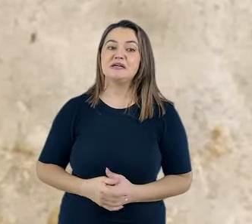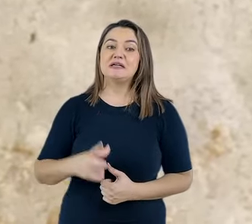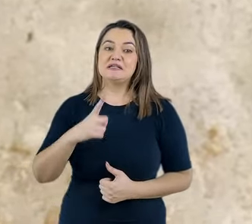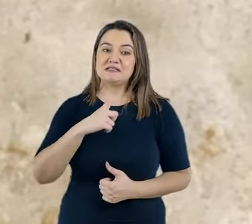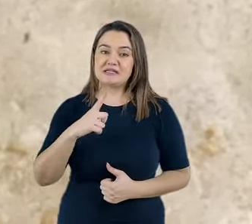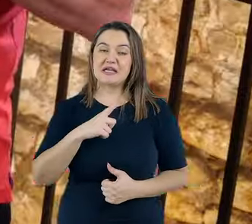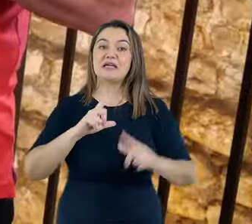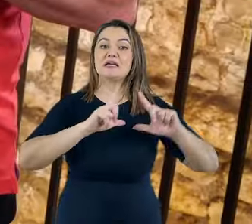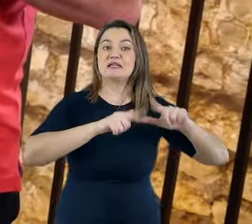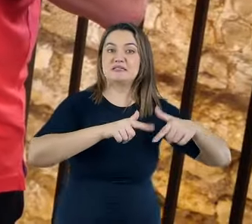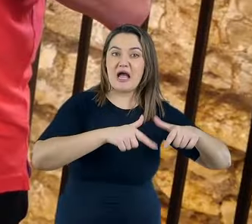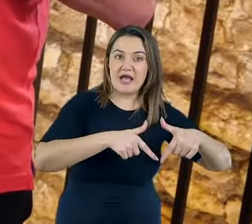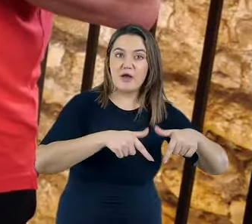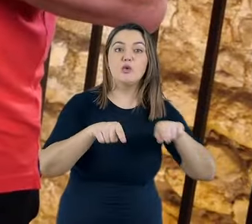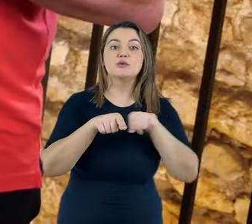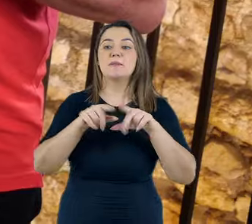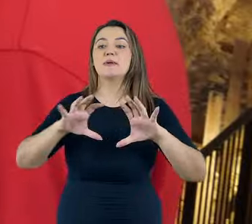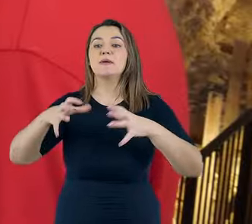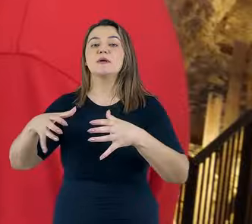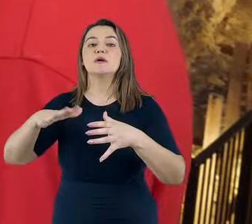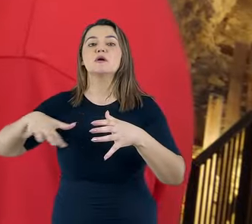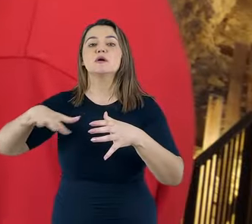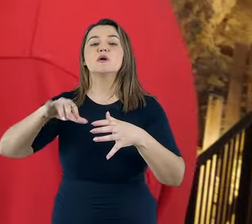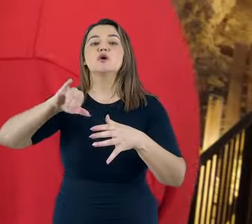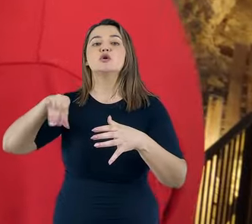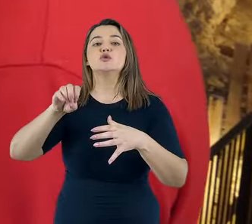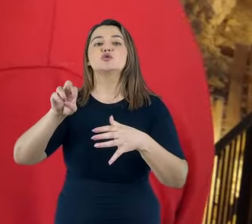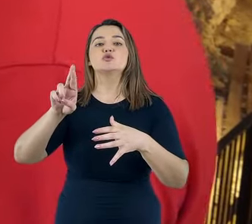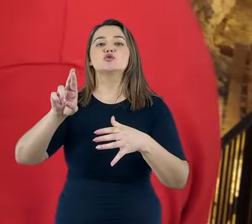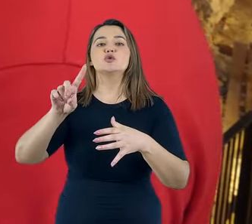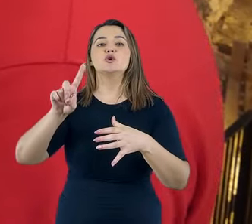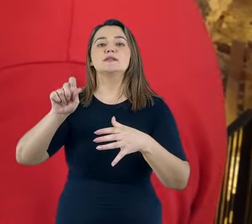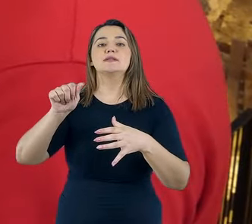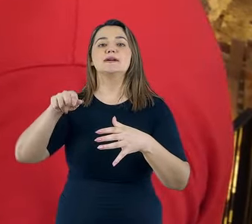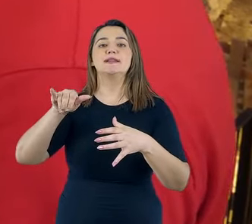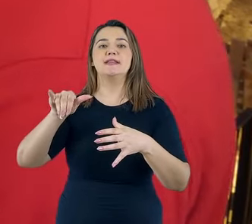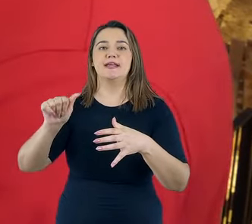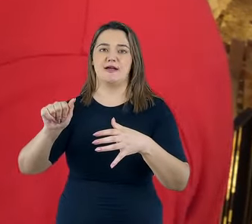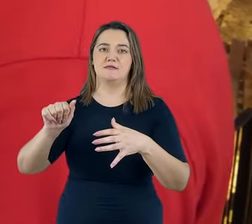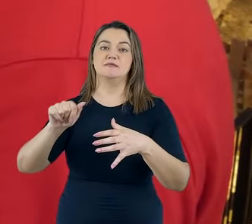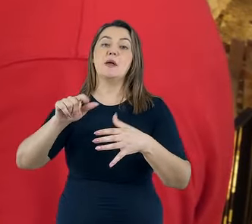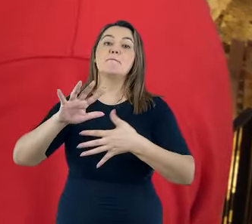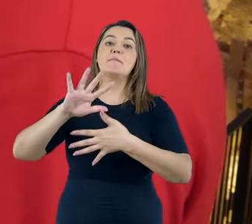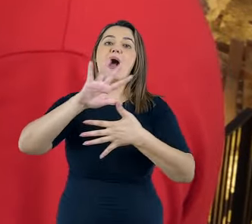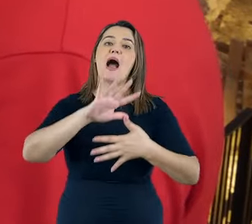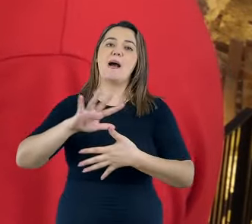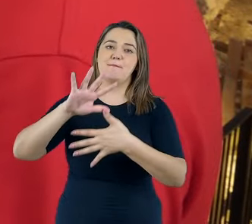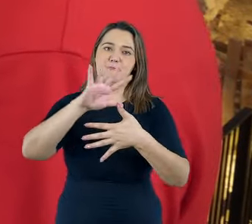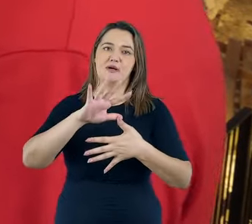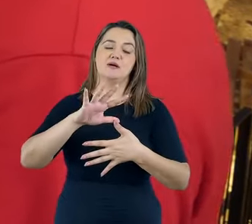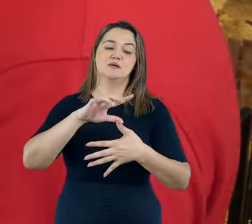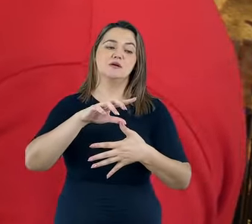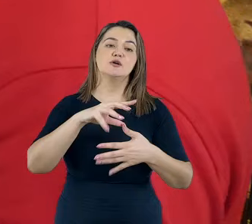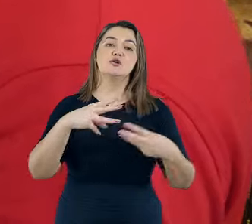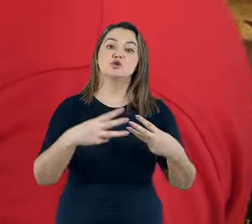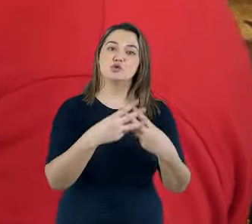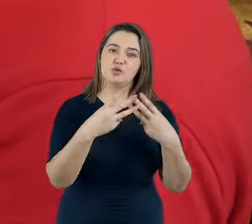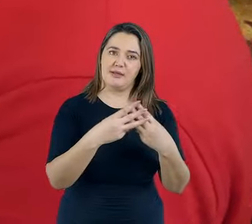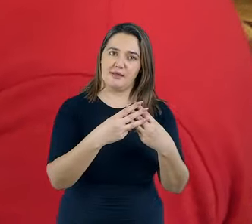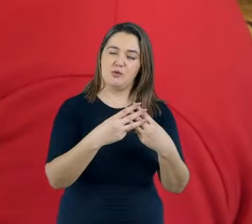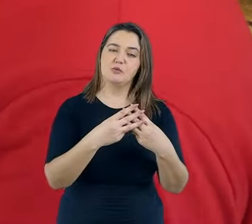que inclui Israel e Jordânia, porque esse era um mapa de um grupo clandestino